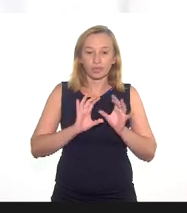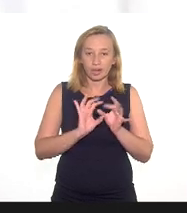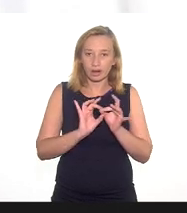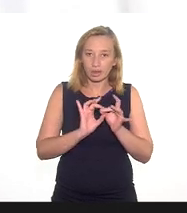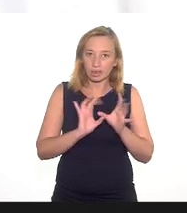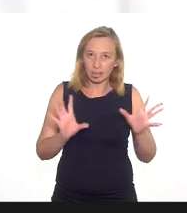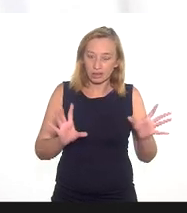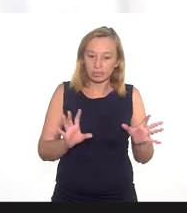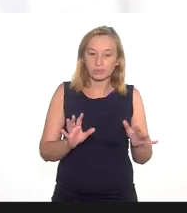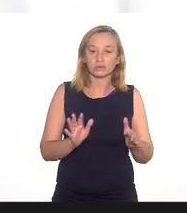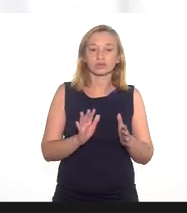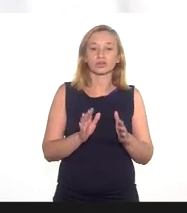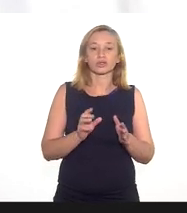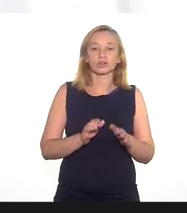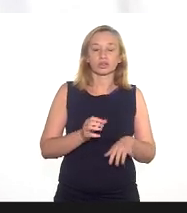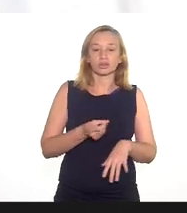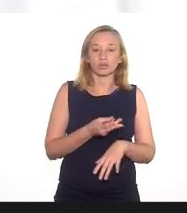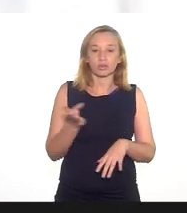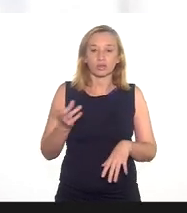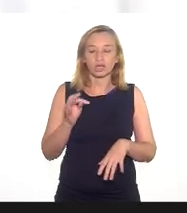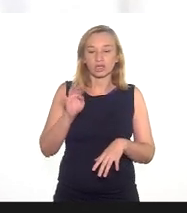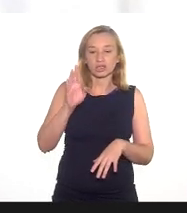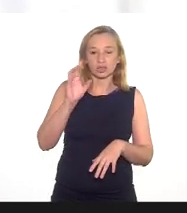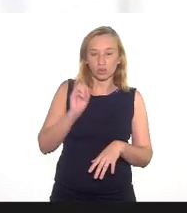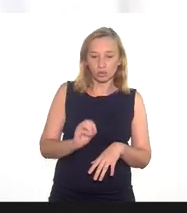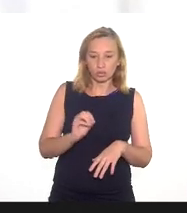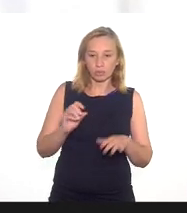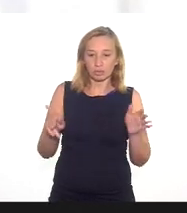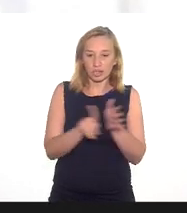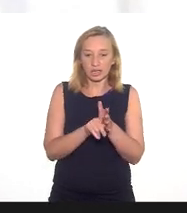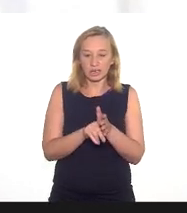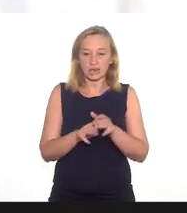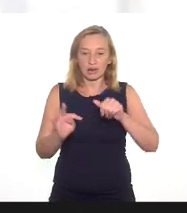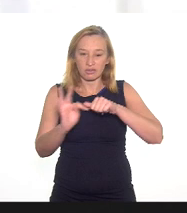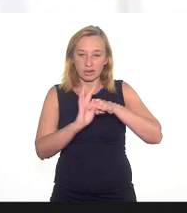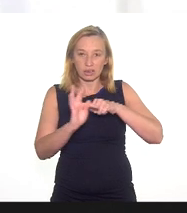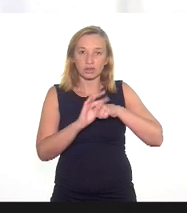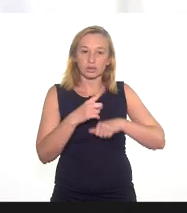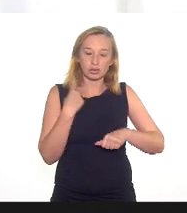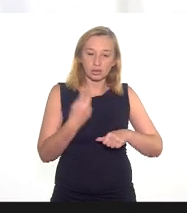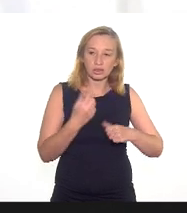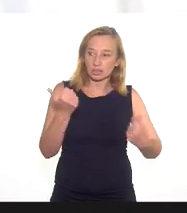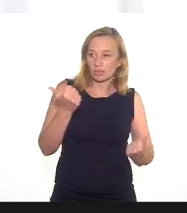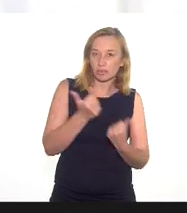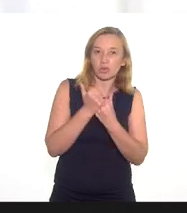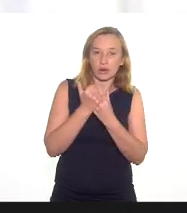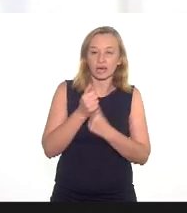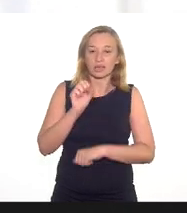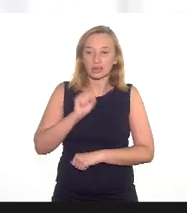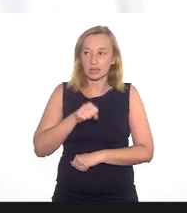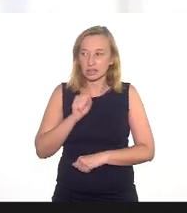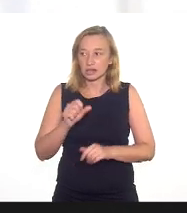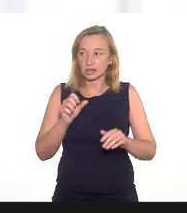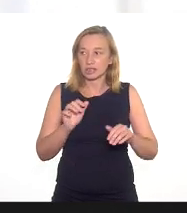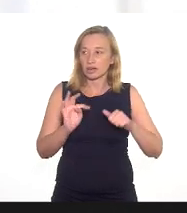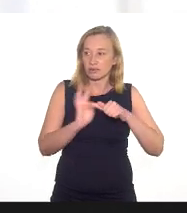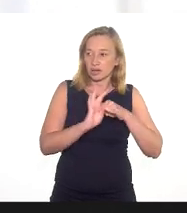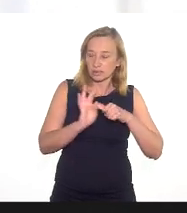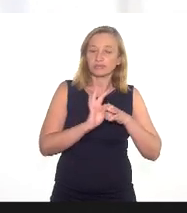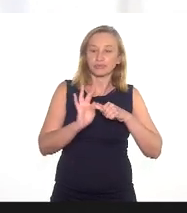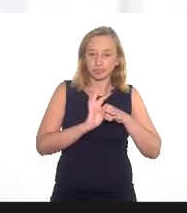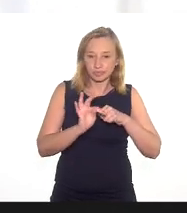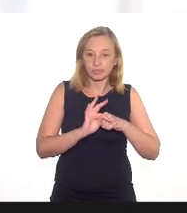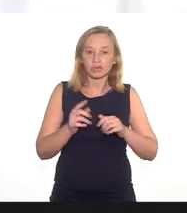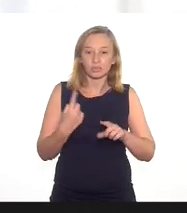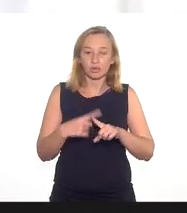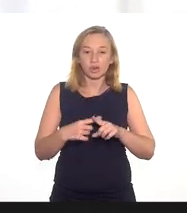Marcelo. Enquanto Antônio Sarlo fizer parte da FATEC, nós iremos dar o suporte da FATEC, tá? Porque antes da